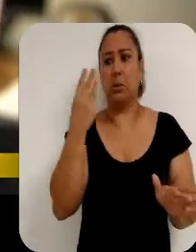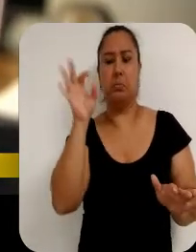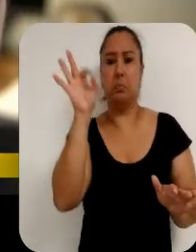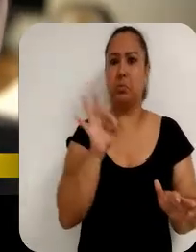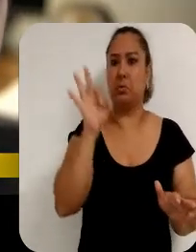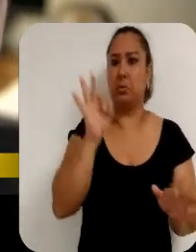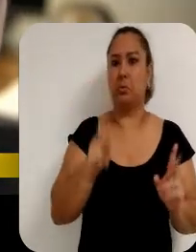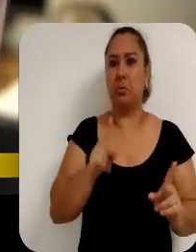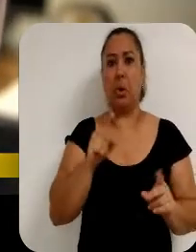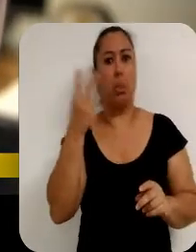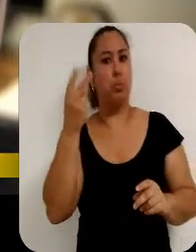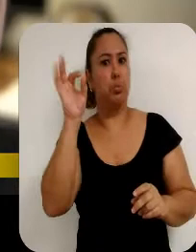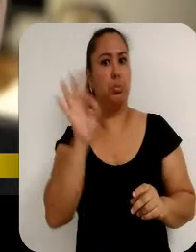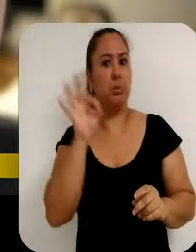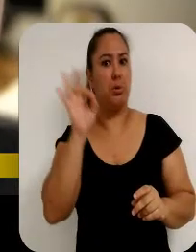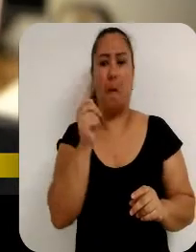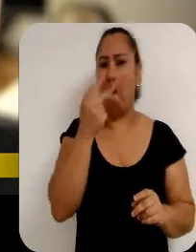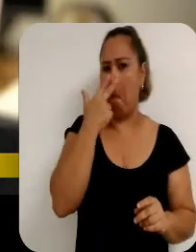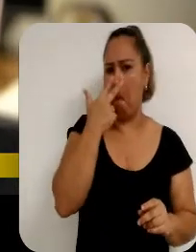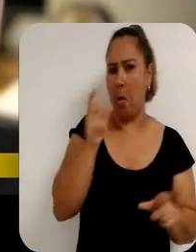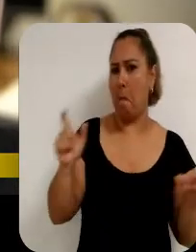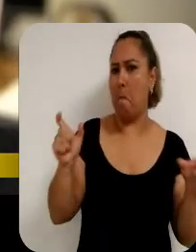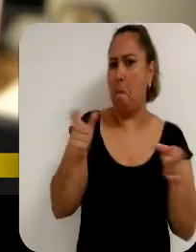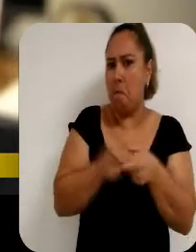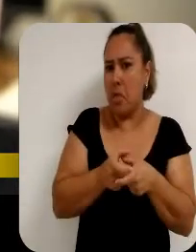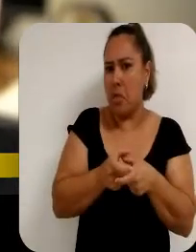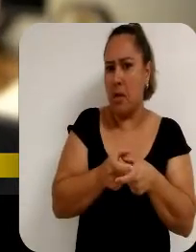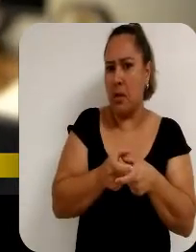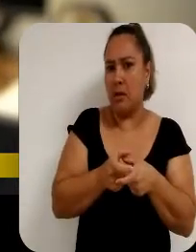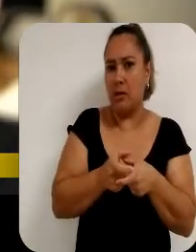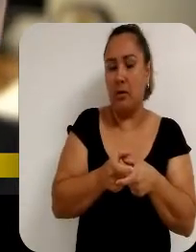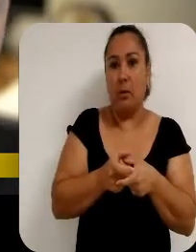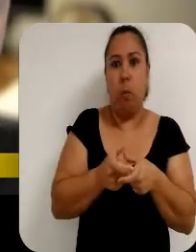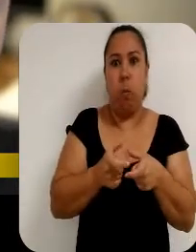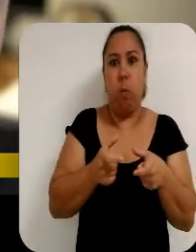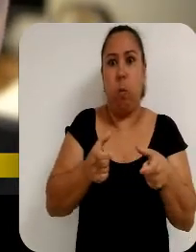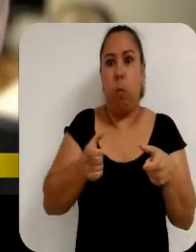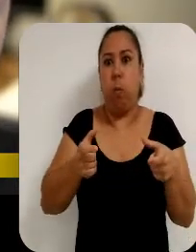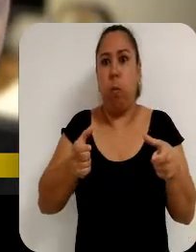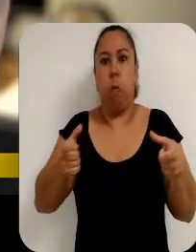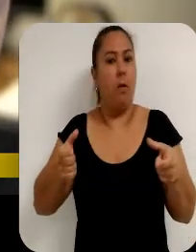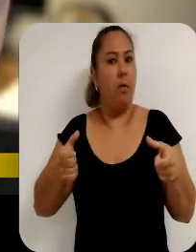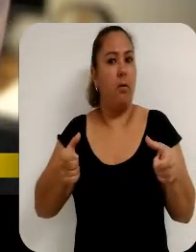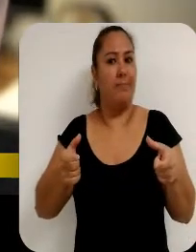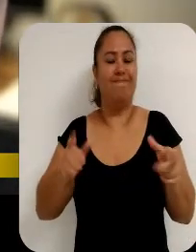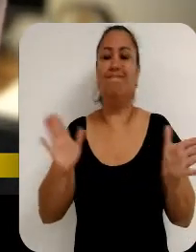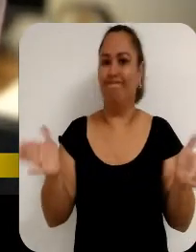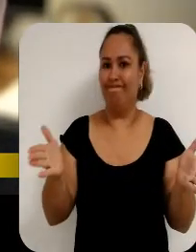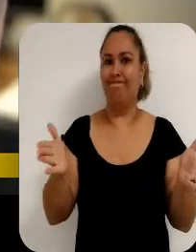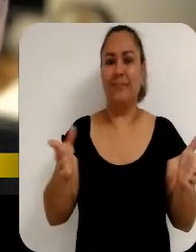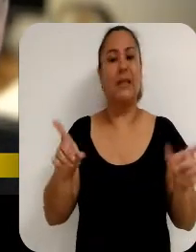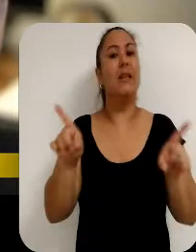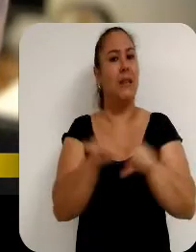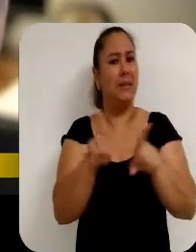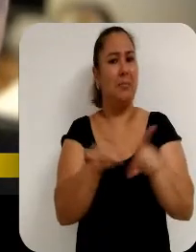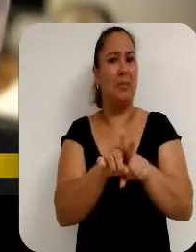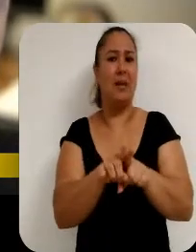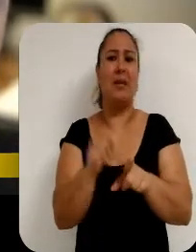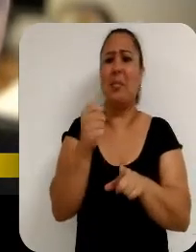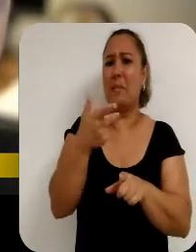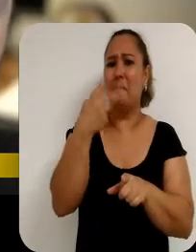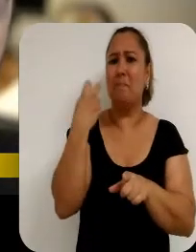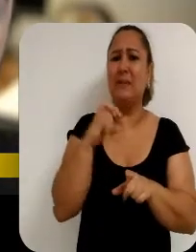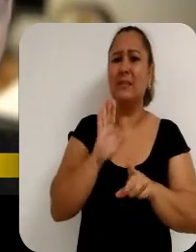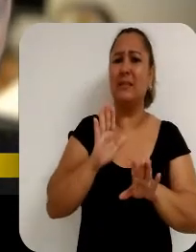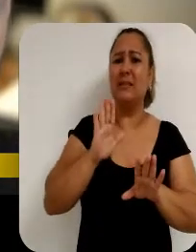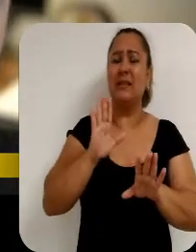parece pequena, fica gigante. Eles ainda assumiram uma letalidade mais baixa do coronavírus do que a gente está vendo